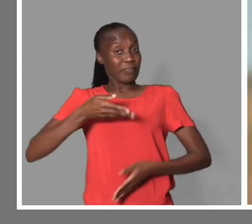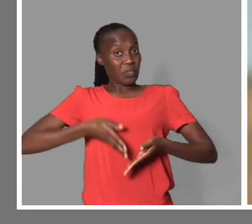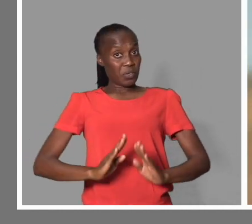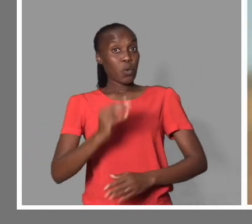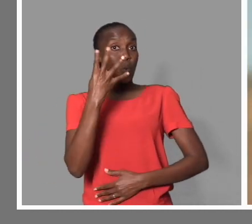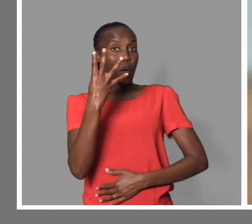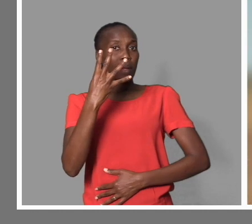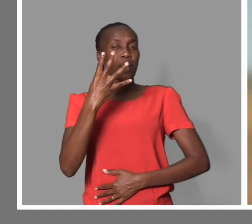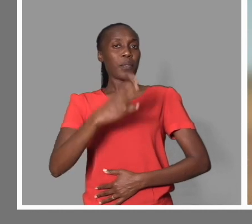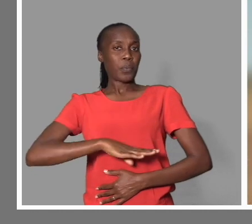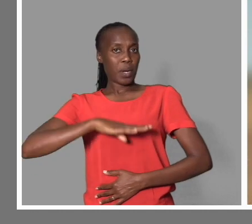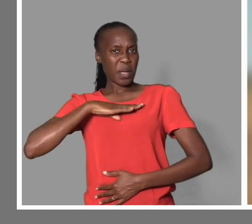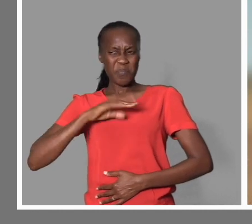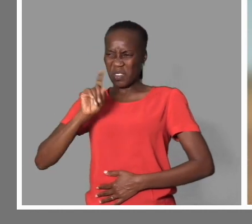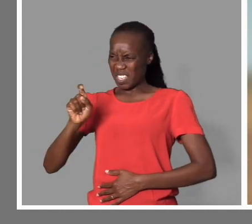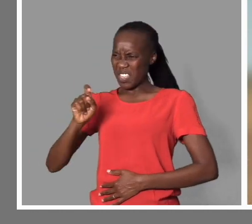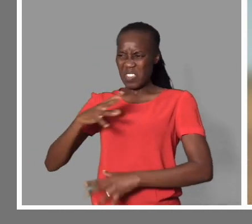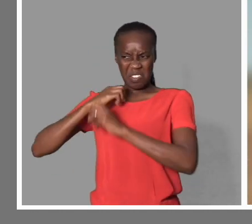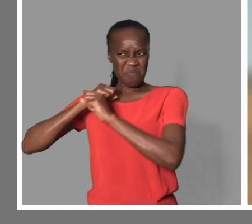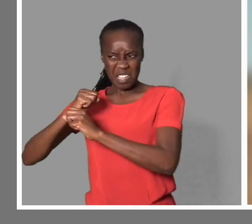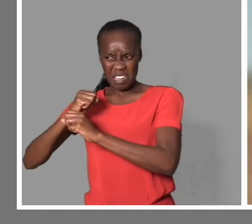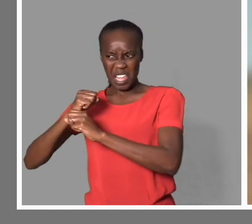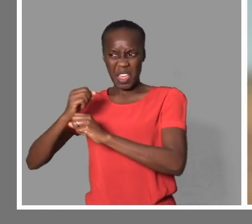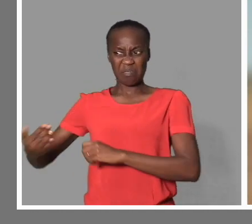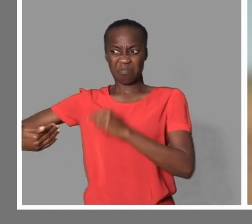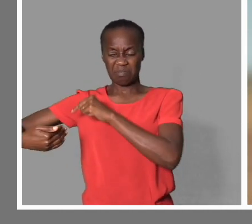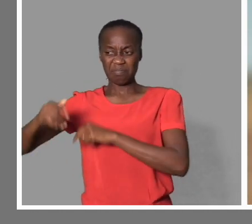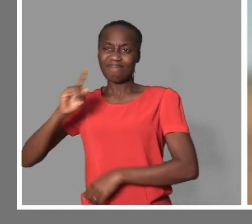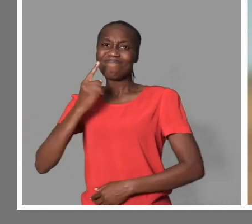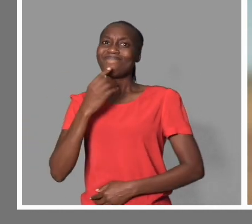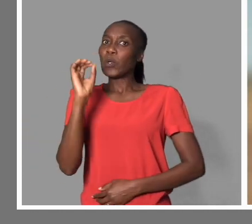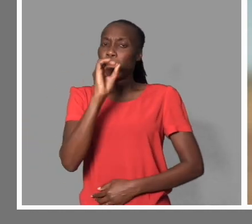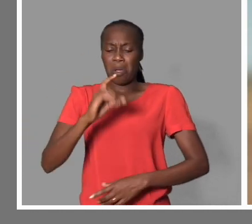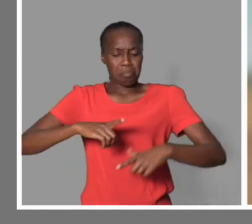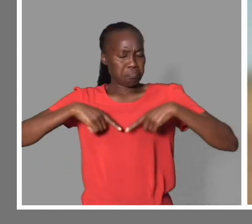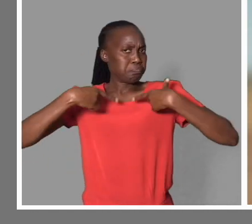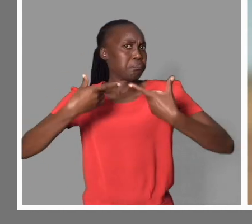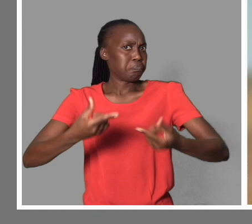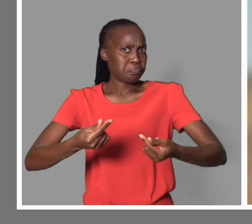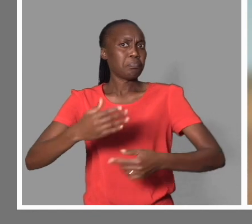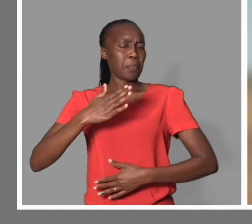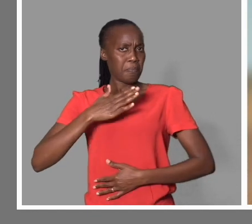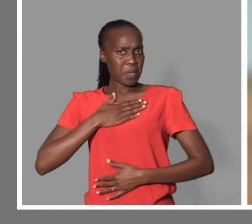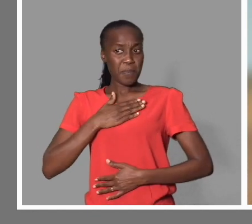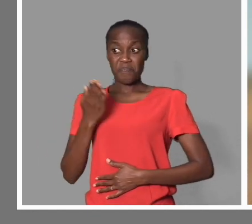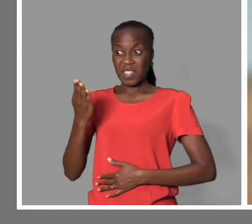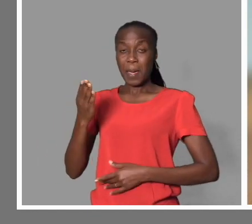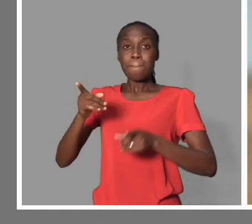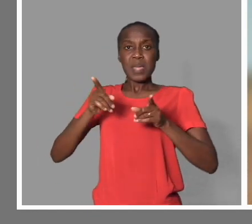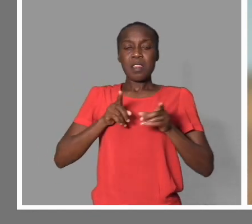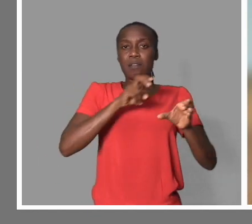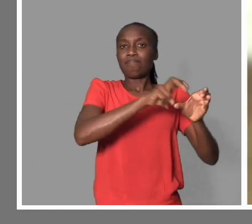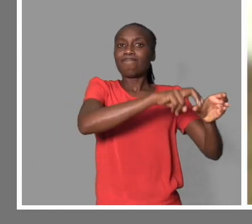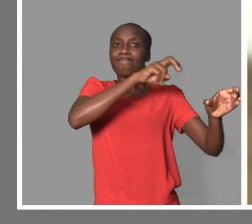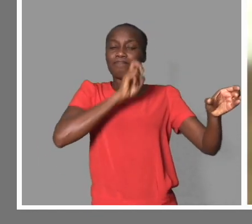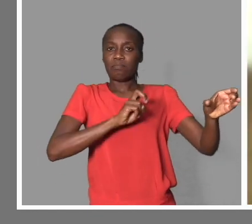filho? Tenho 4 anos. Forçaram-te a ir ao lar? Não me forçaram. Foi por vontade